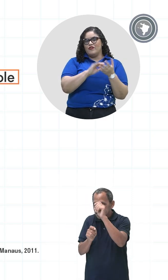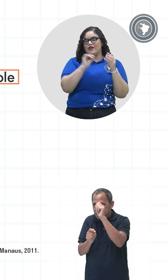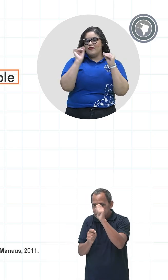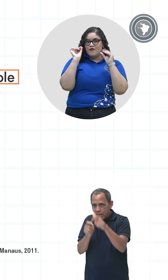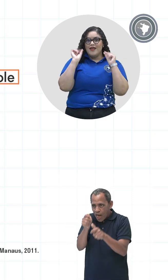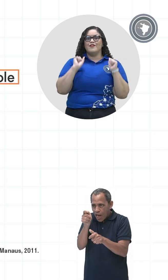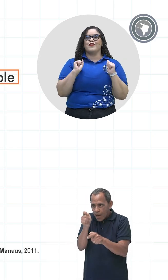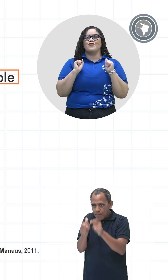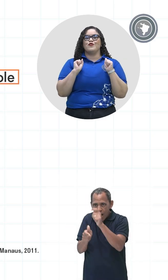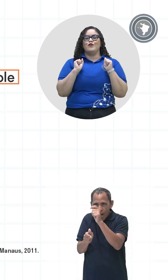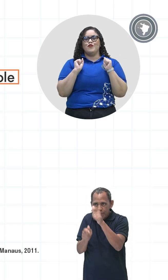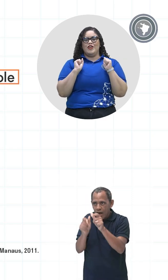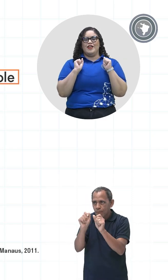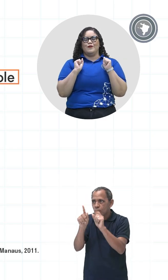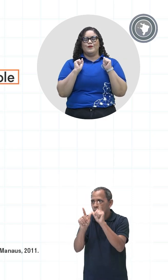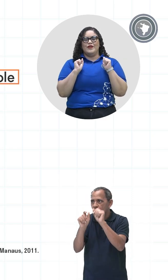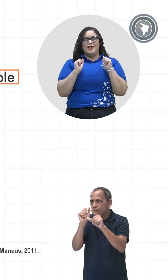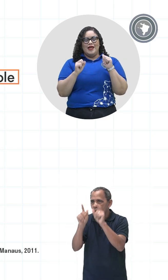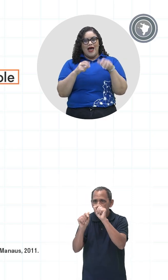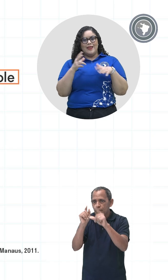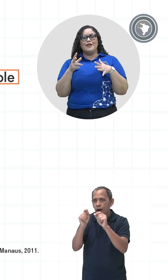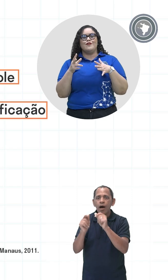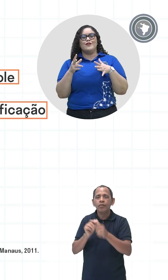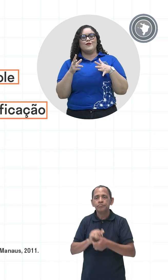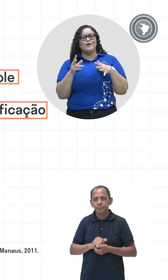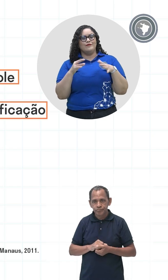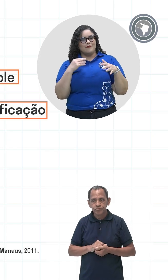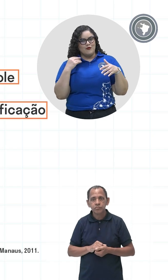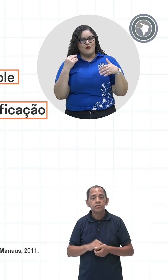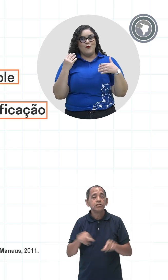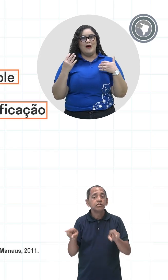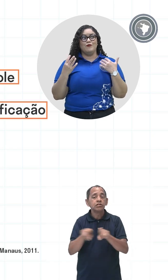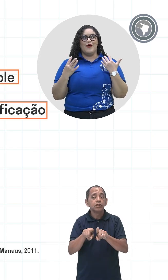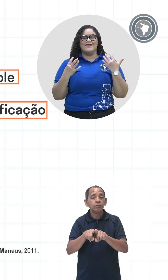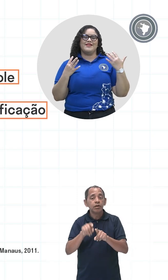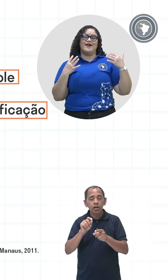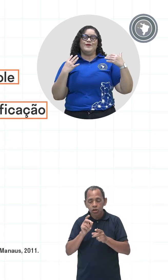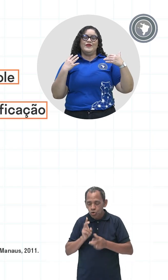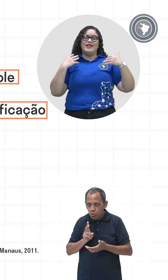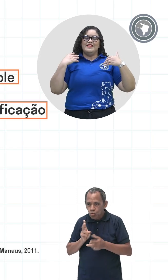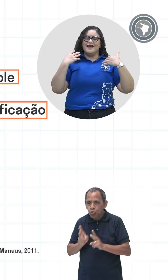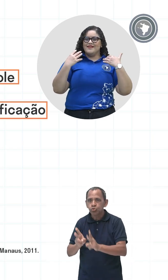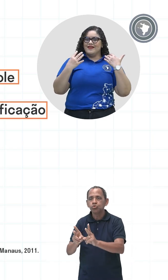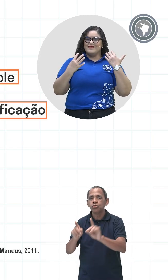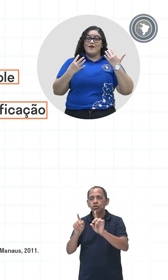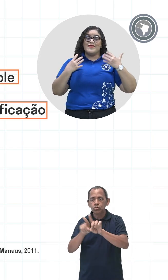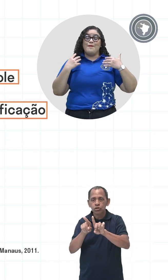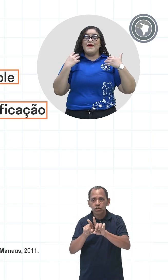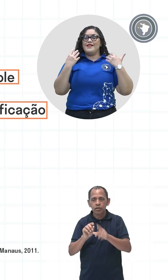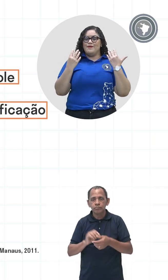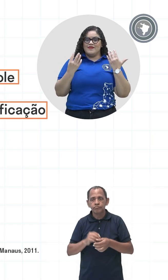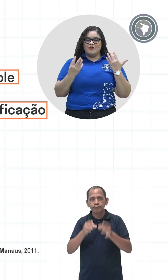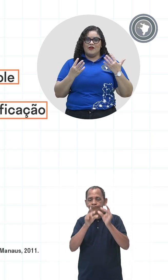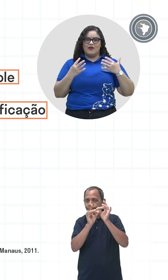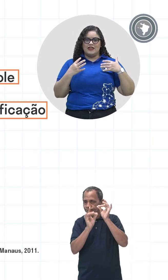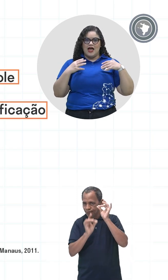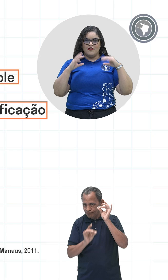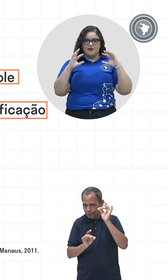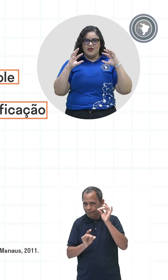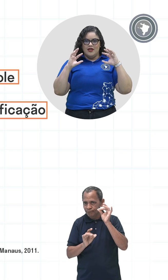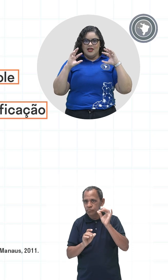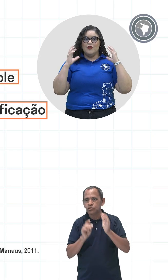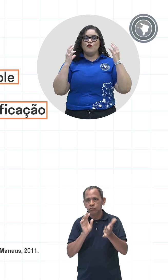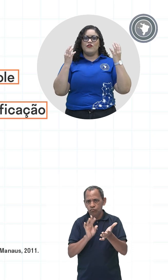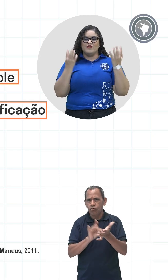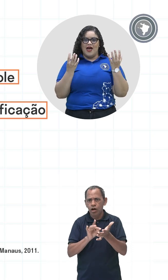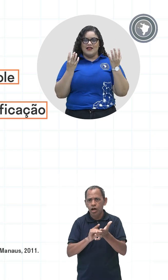as nossas faíscas do isqueiro. Além disso, continuando essa descrição, essa percepção, na